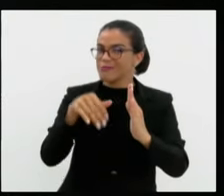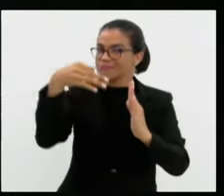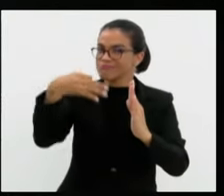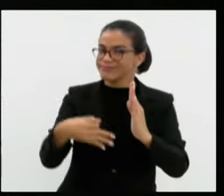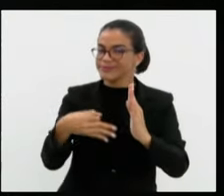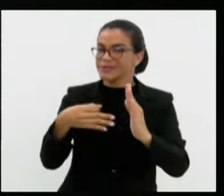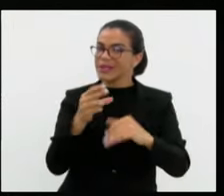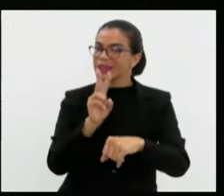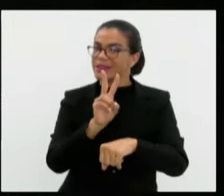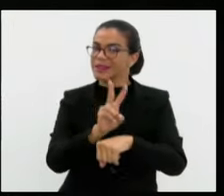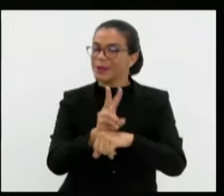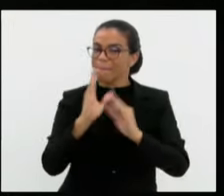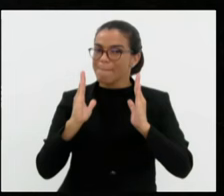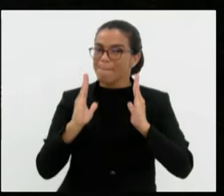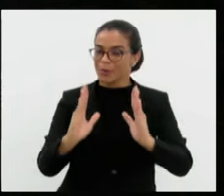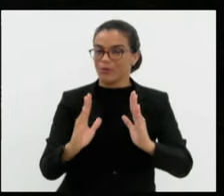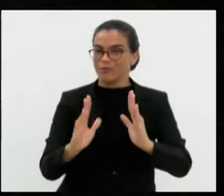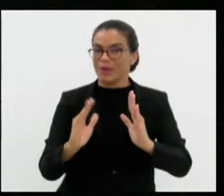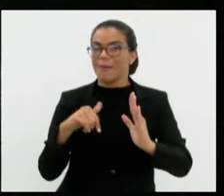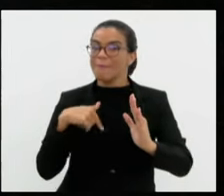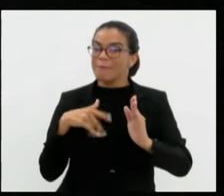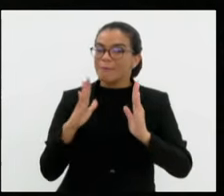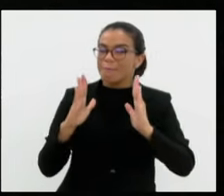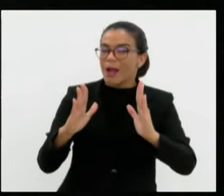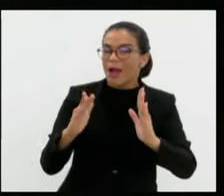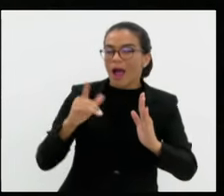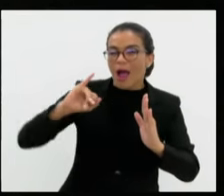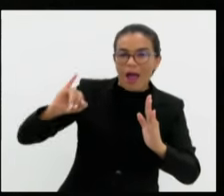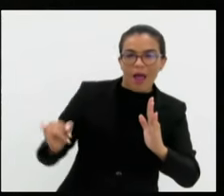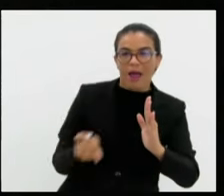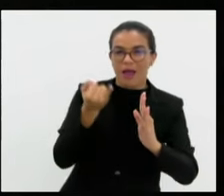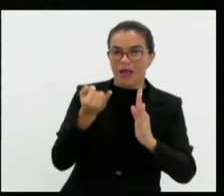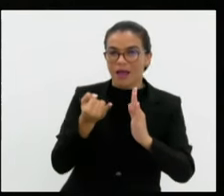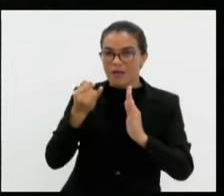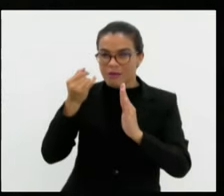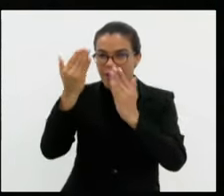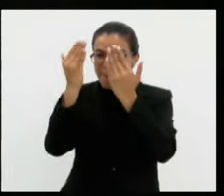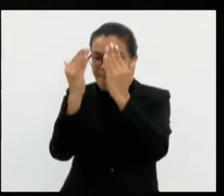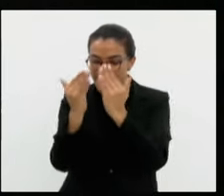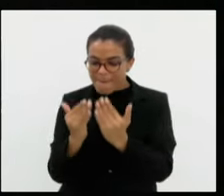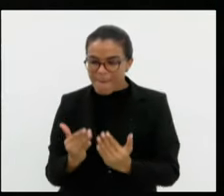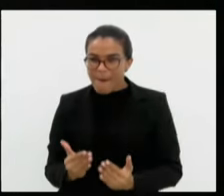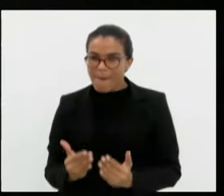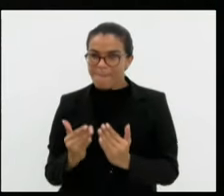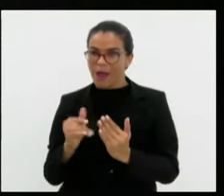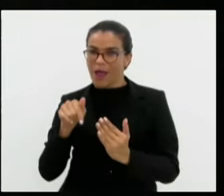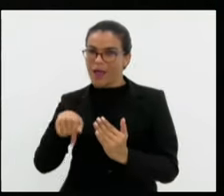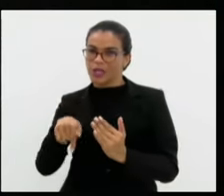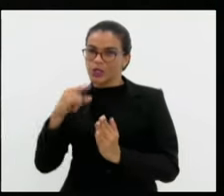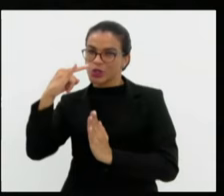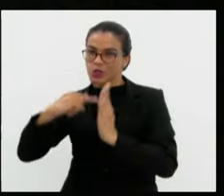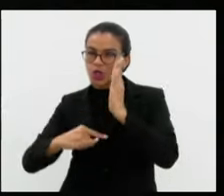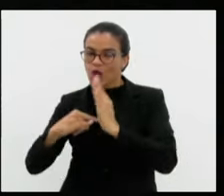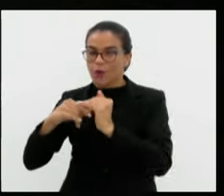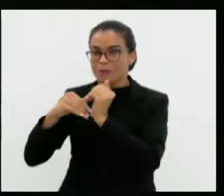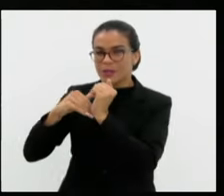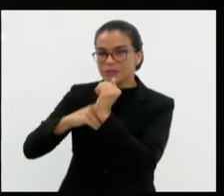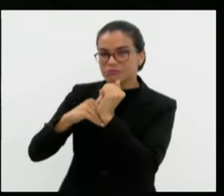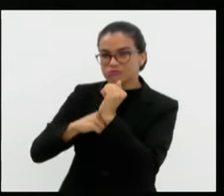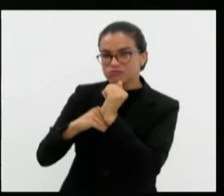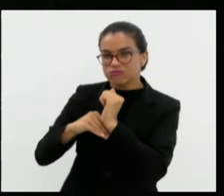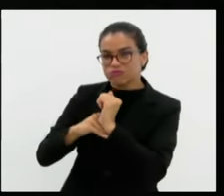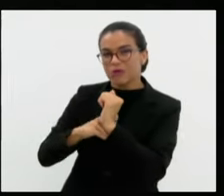pudéssemos analisar e ter acesso à parte dessa documentação ultra sigilosa a que